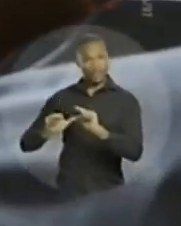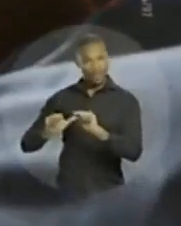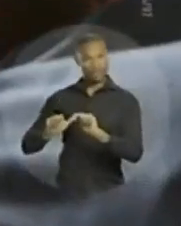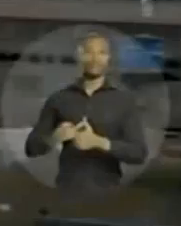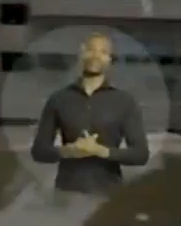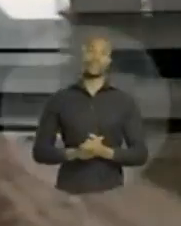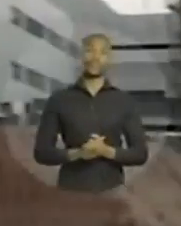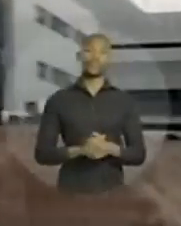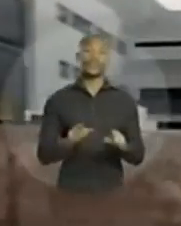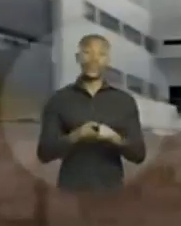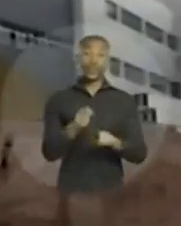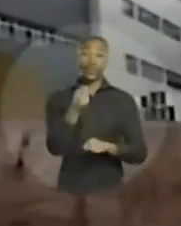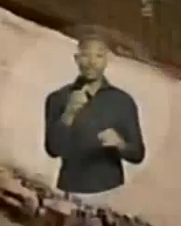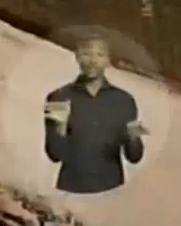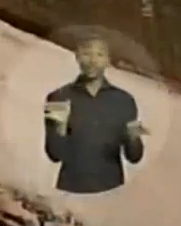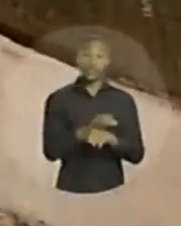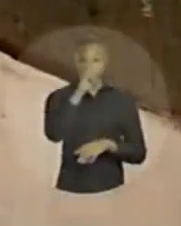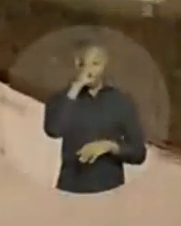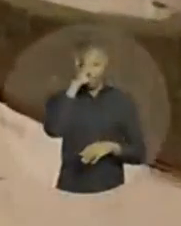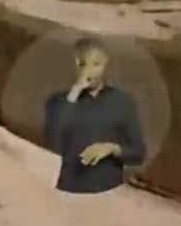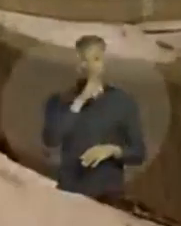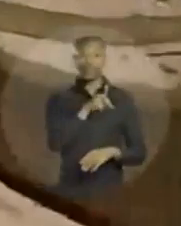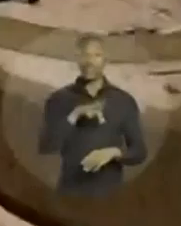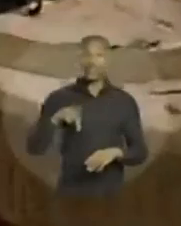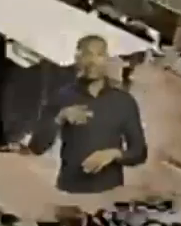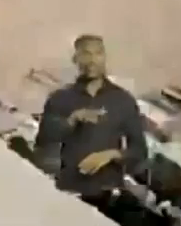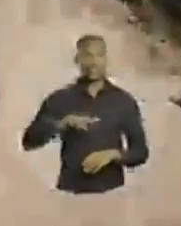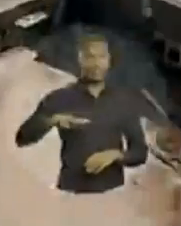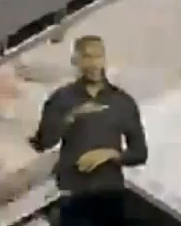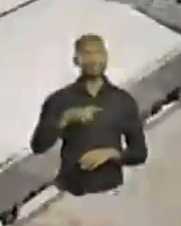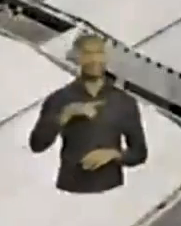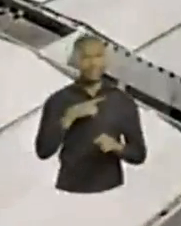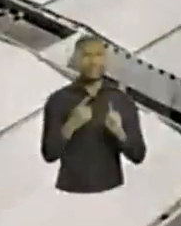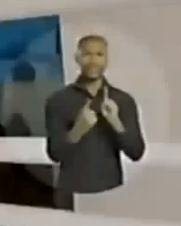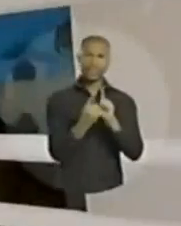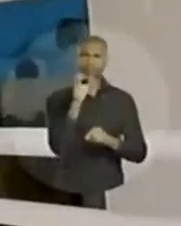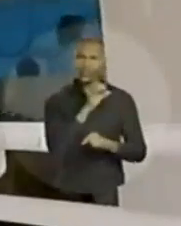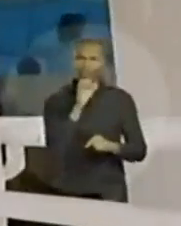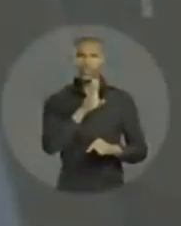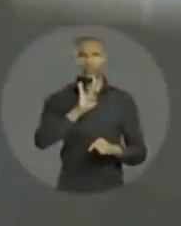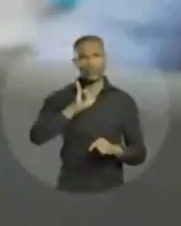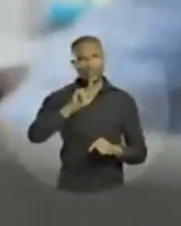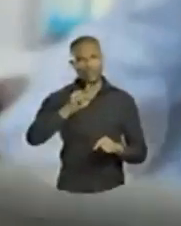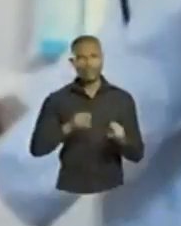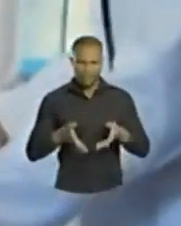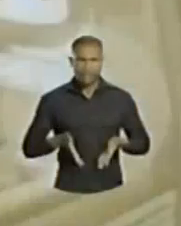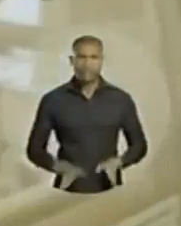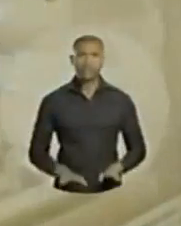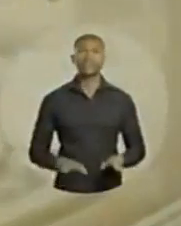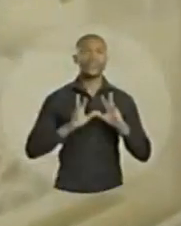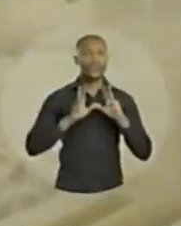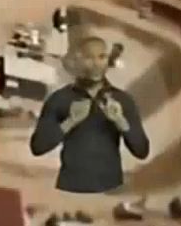Albert Einstein. E está quase pronto o Hospital de Parelheiros. É um hospital geral, desses que tem pronto-socorro, UTI,